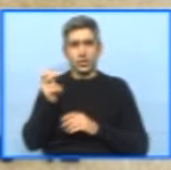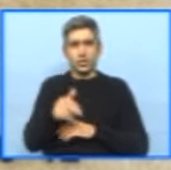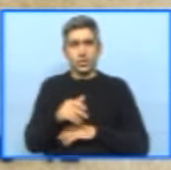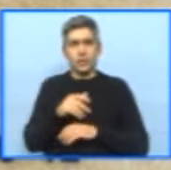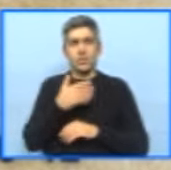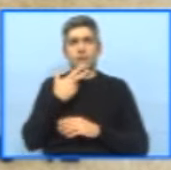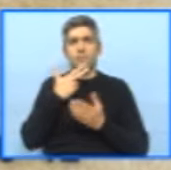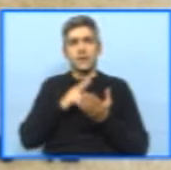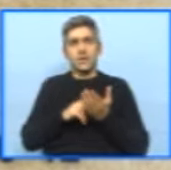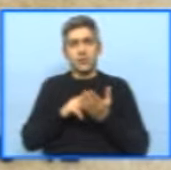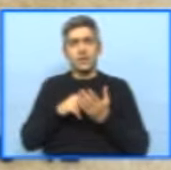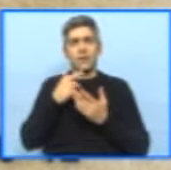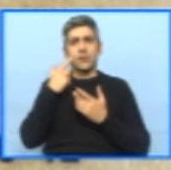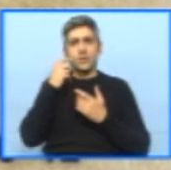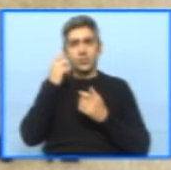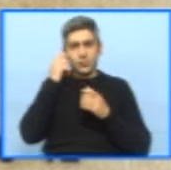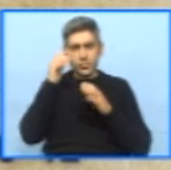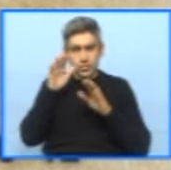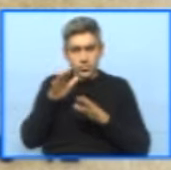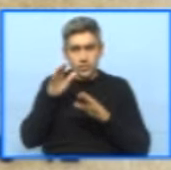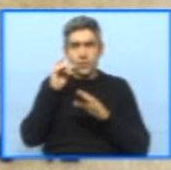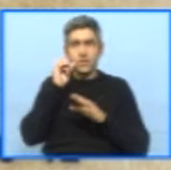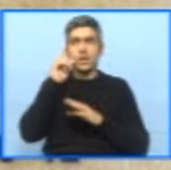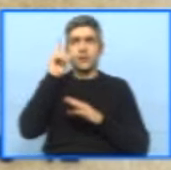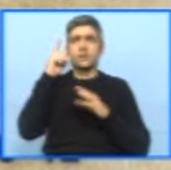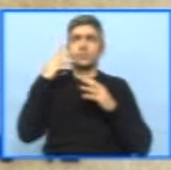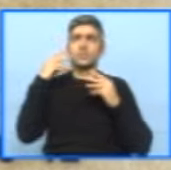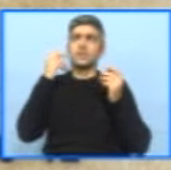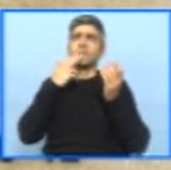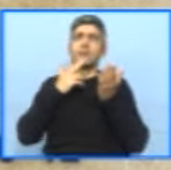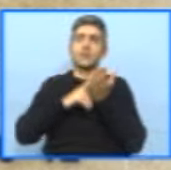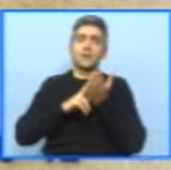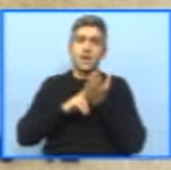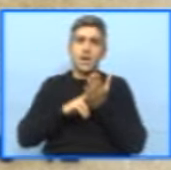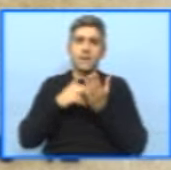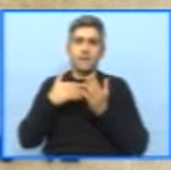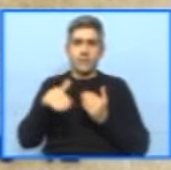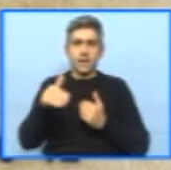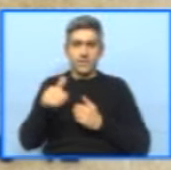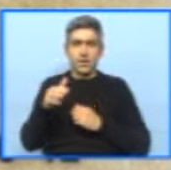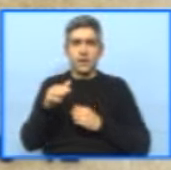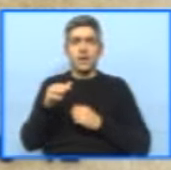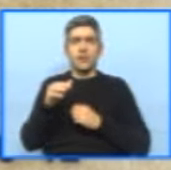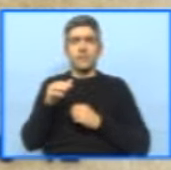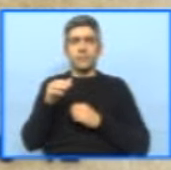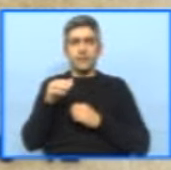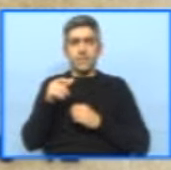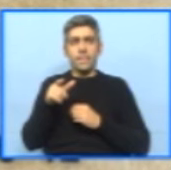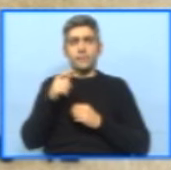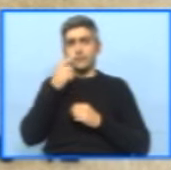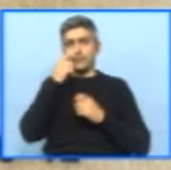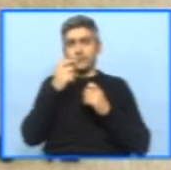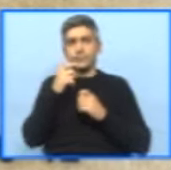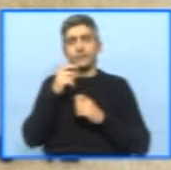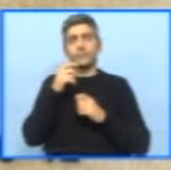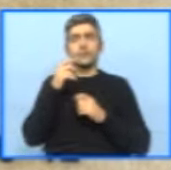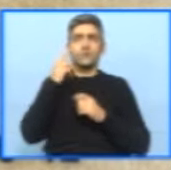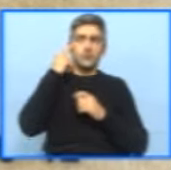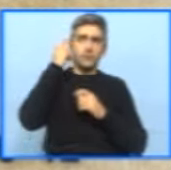verdadeiros adoradores hão de adorar o Pai em espírito e verdade, pois são esses os adoradores que o Pai